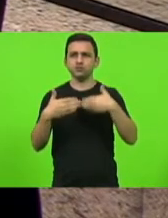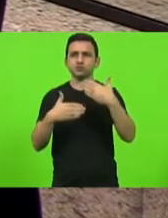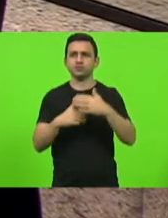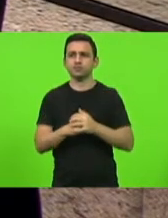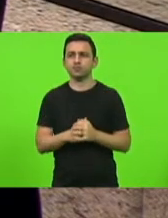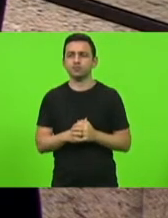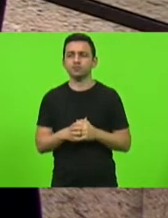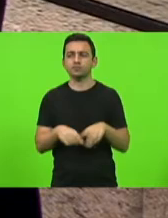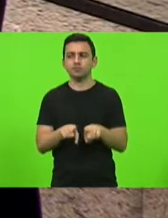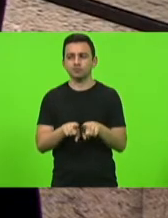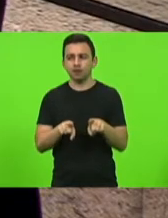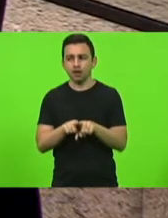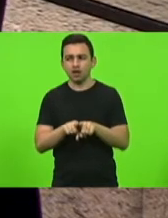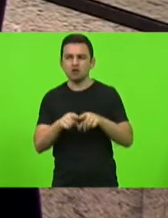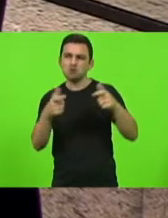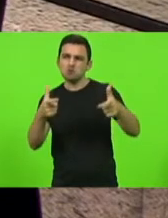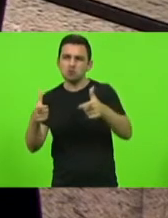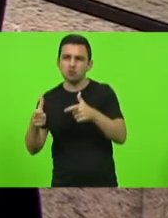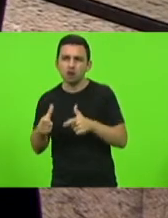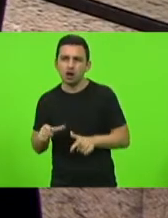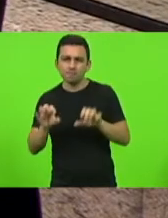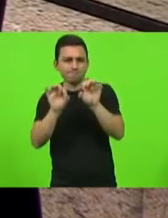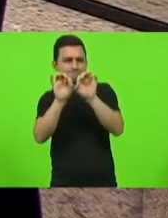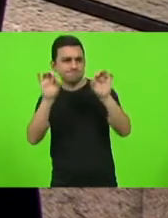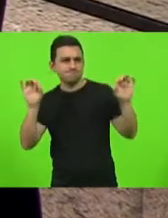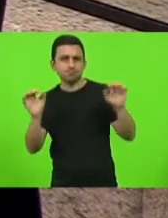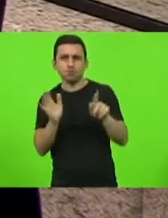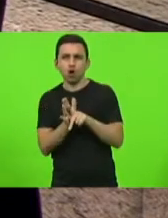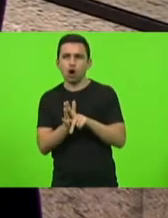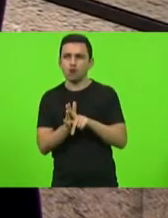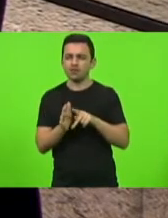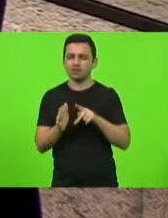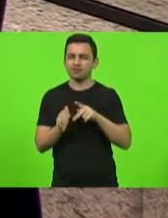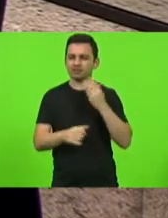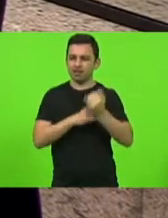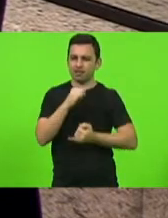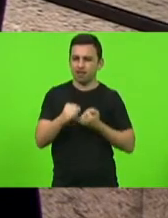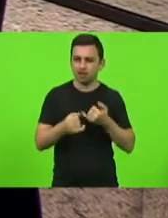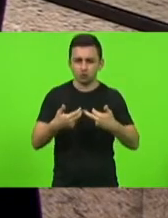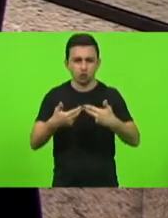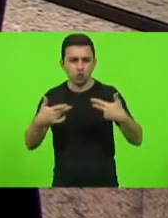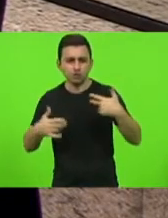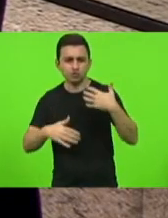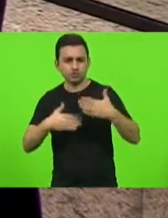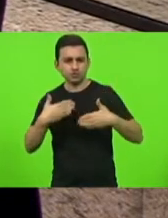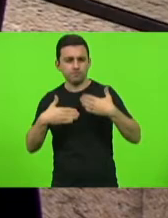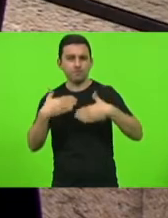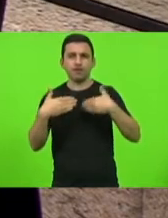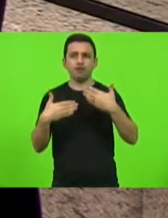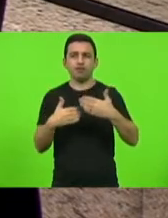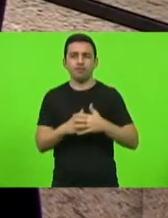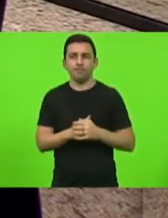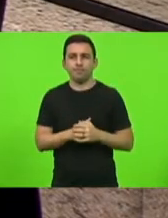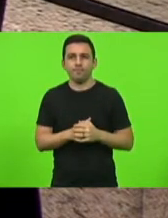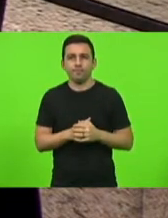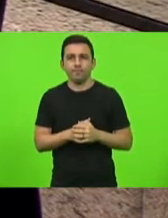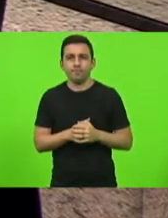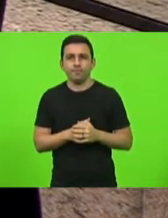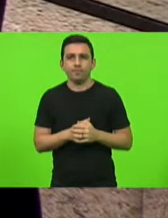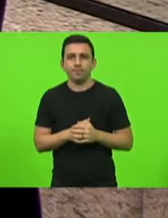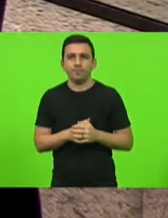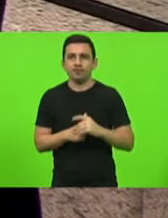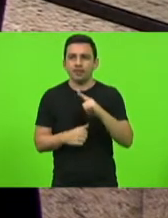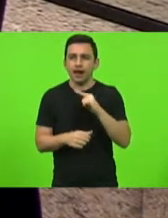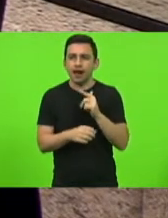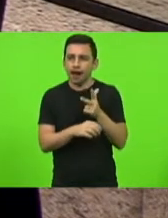carros autônomos, vamos ver a internet das coisas, vamos ver logo as